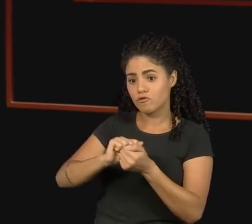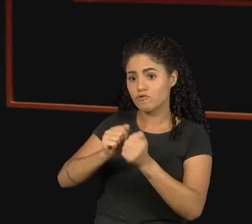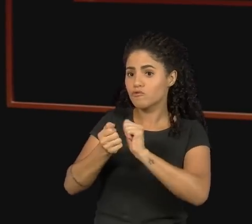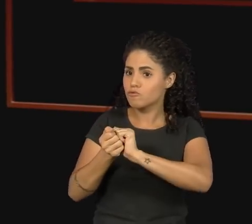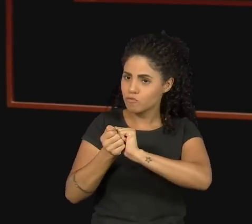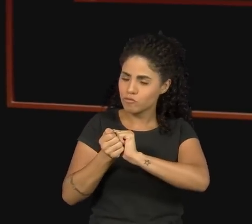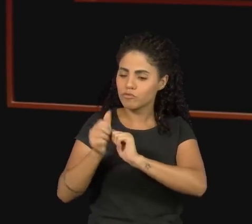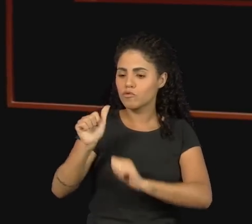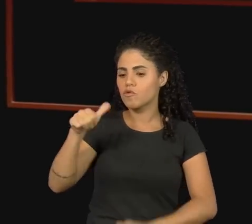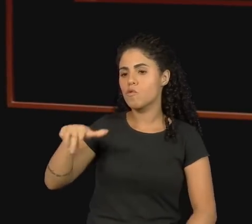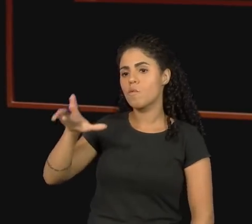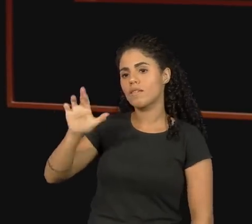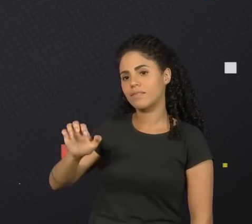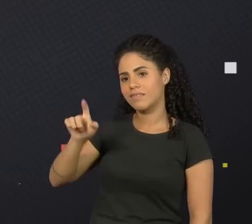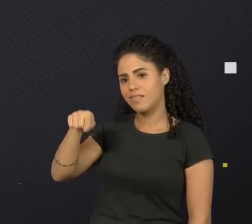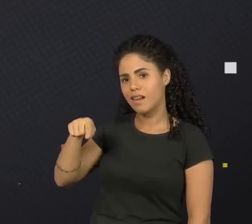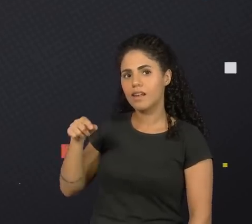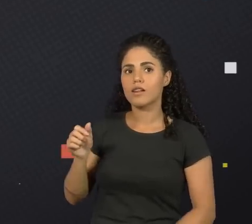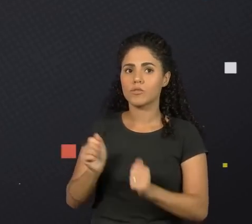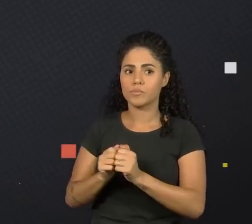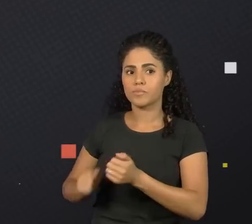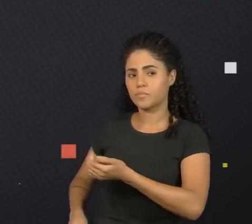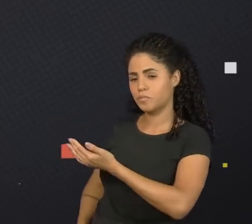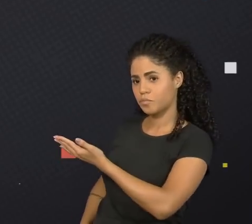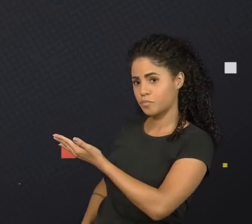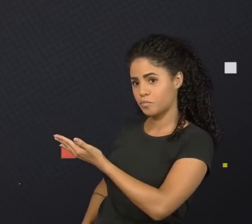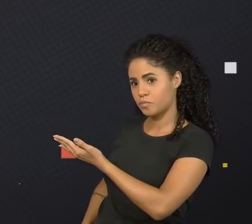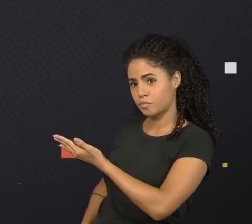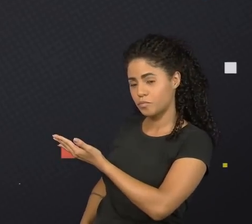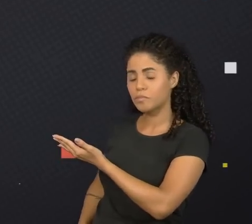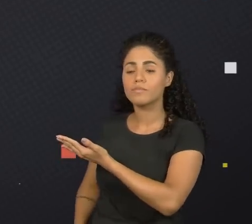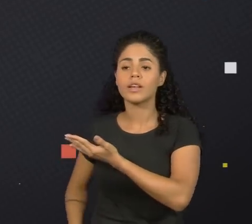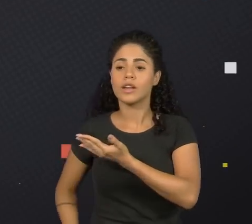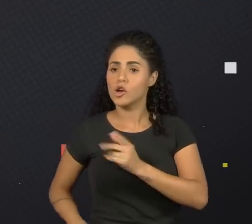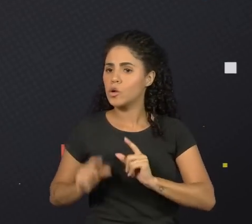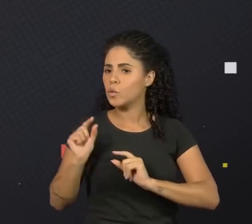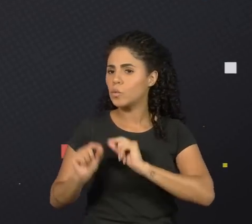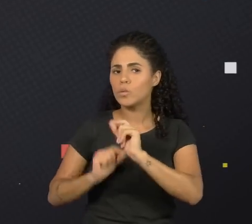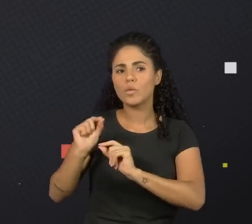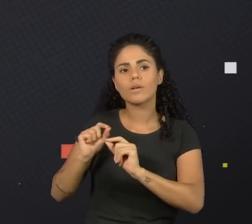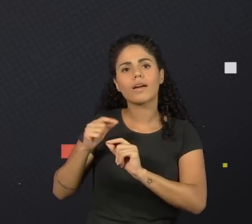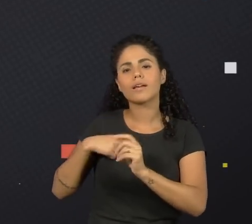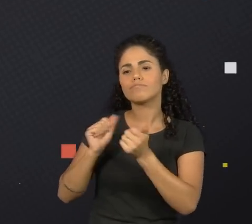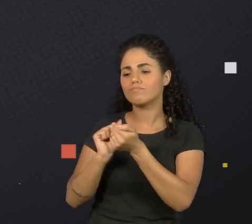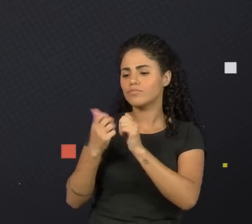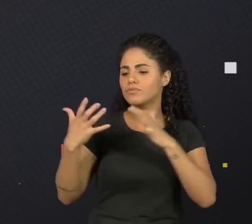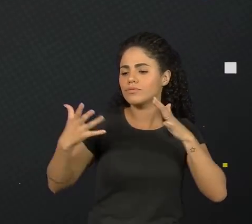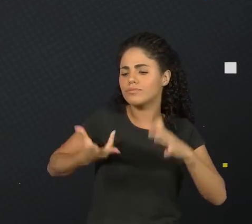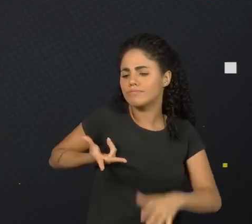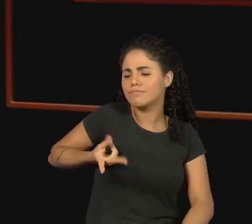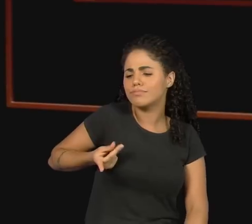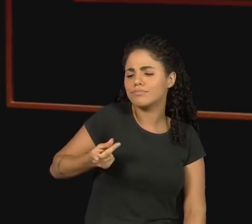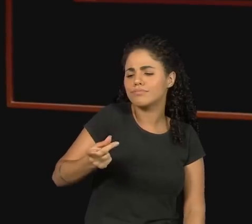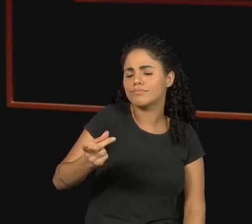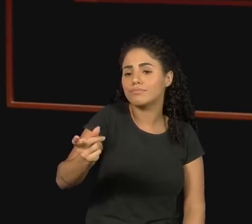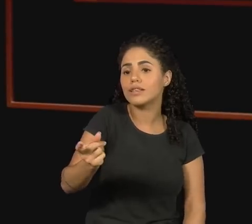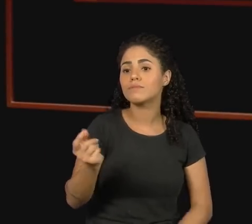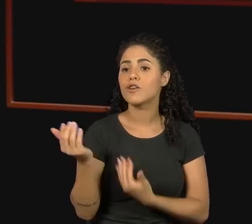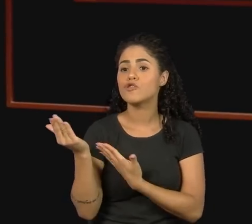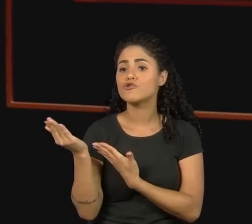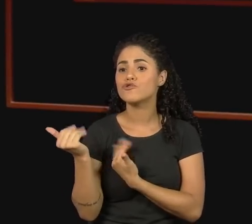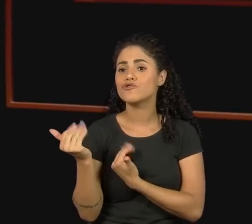Eterno de uma Mente Sem Lembranças, do Kaufman, ele levou tanta gente jovem ao